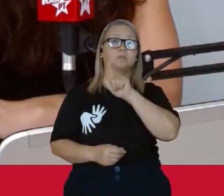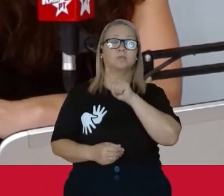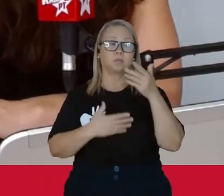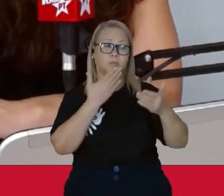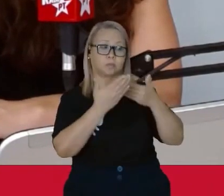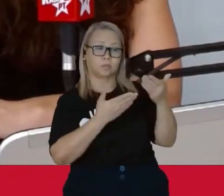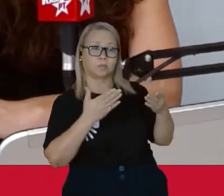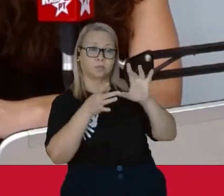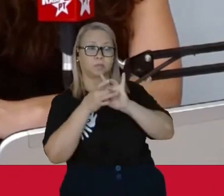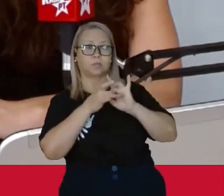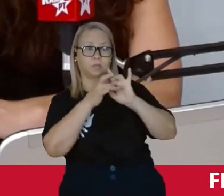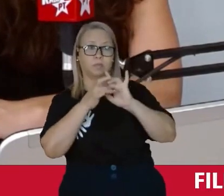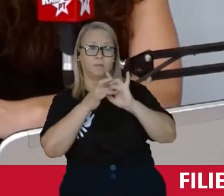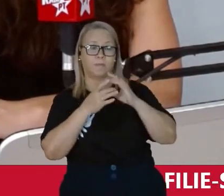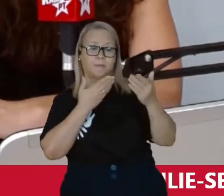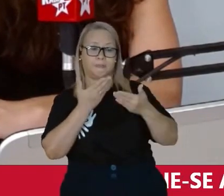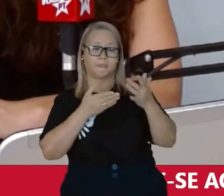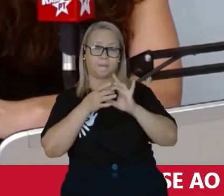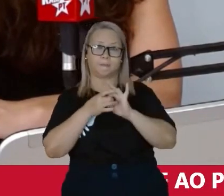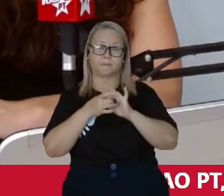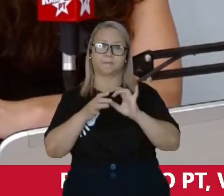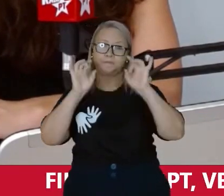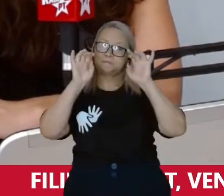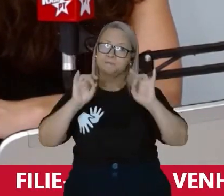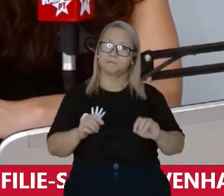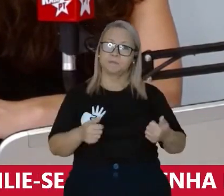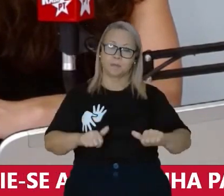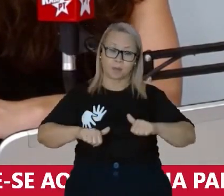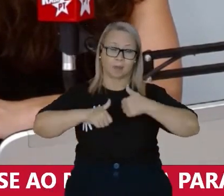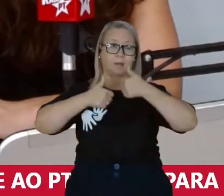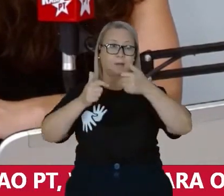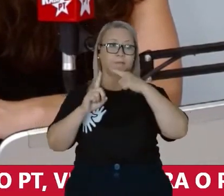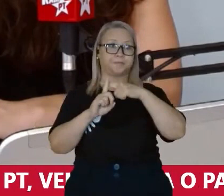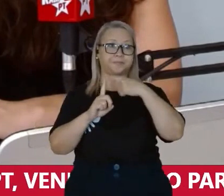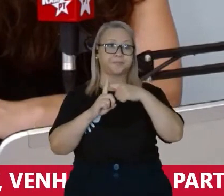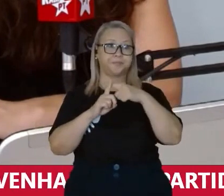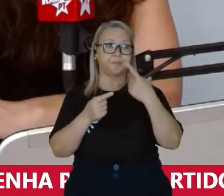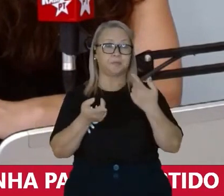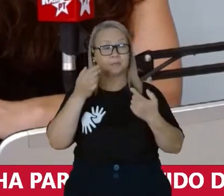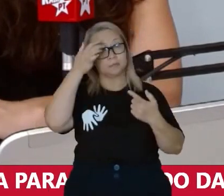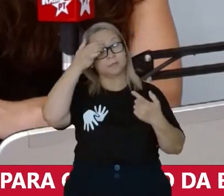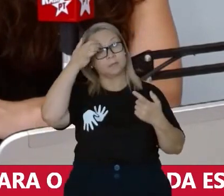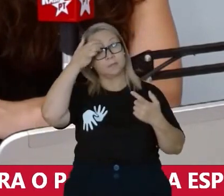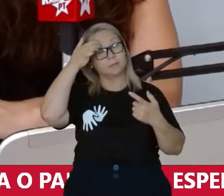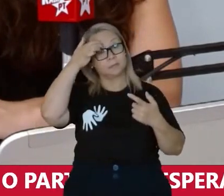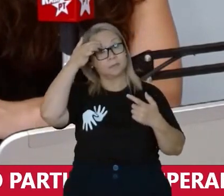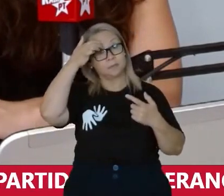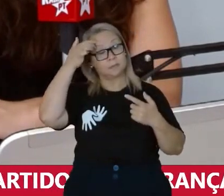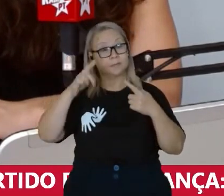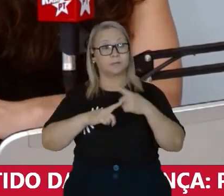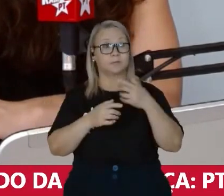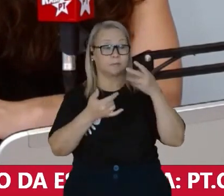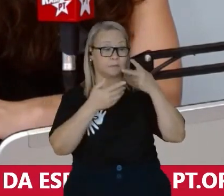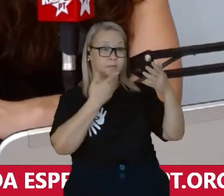si. Então, eu vejo isso de forma extremamente positiva, porque eu consigo falar para, de certa